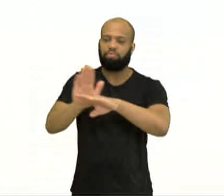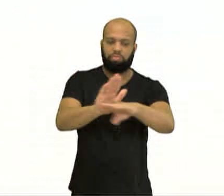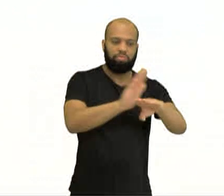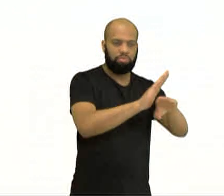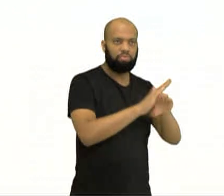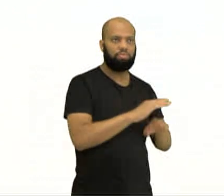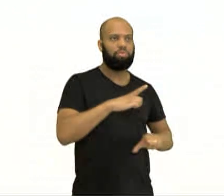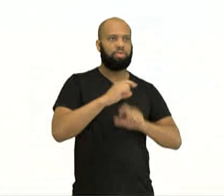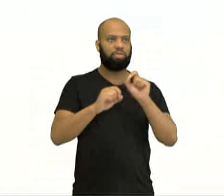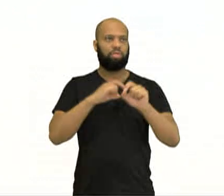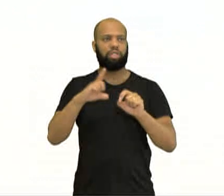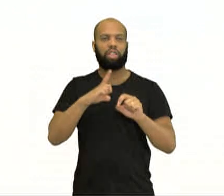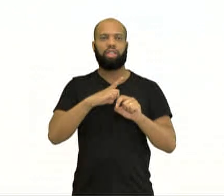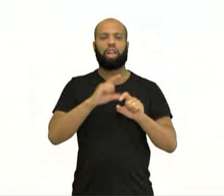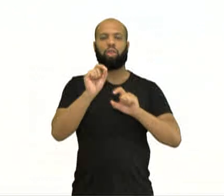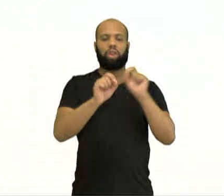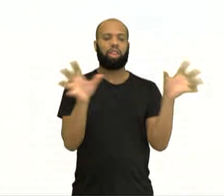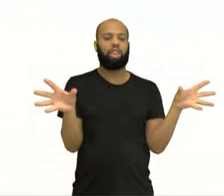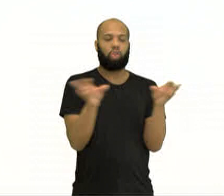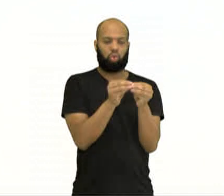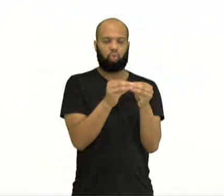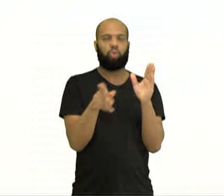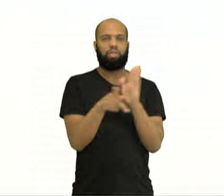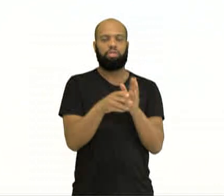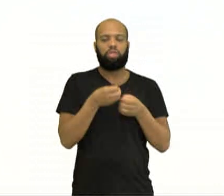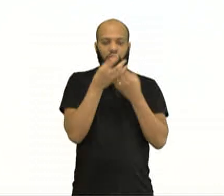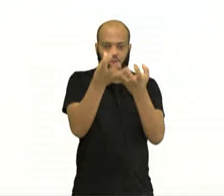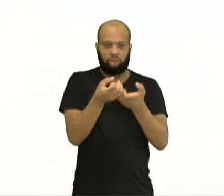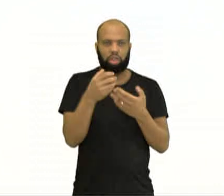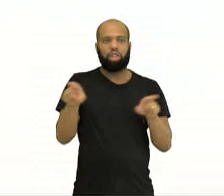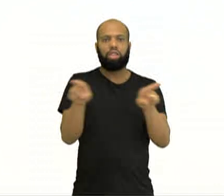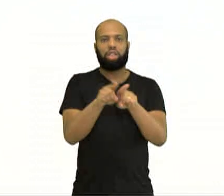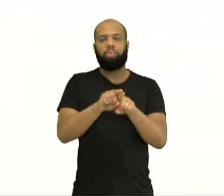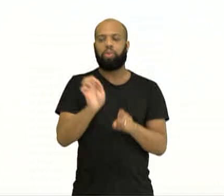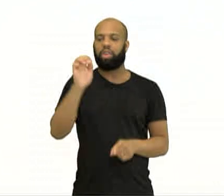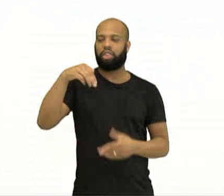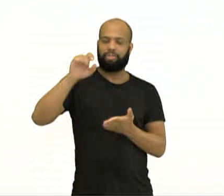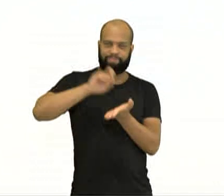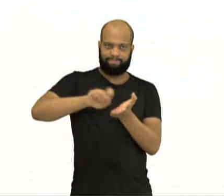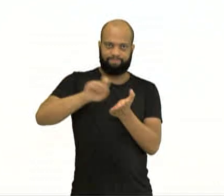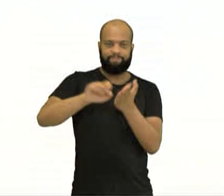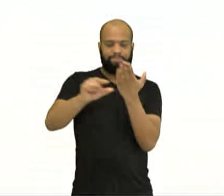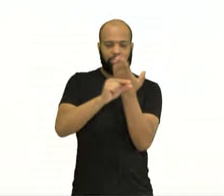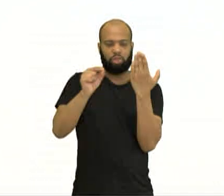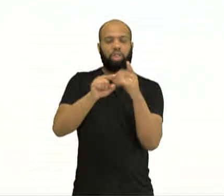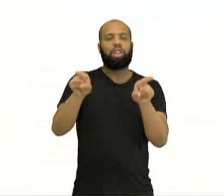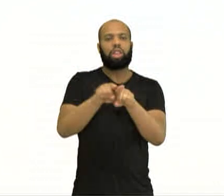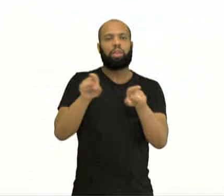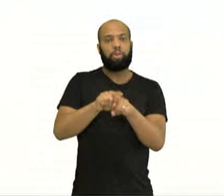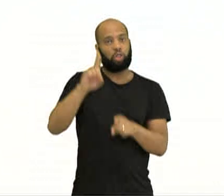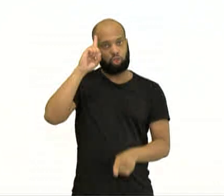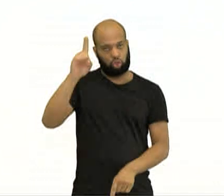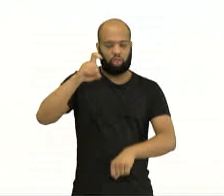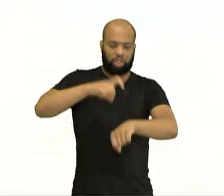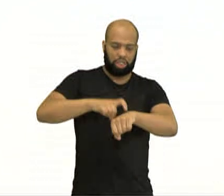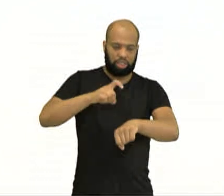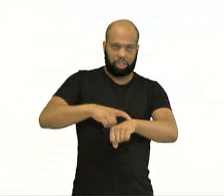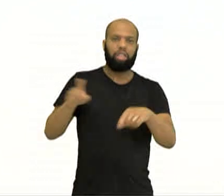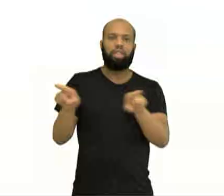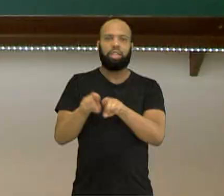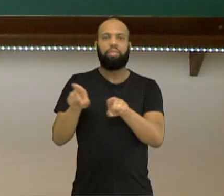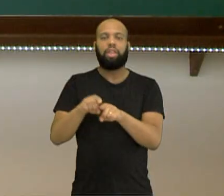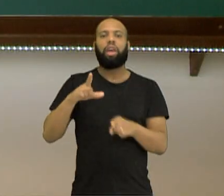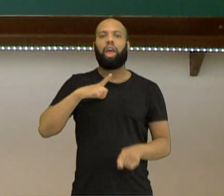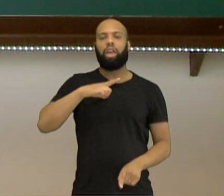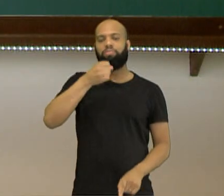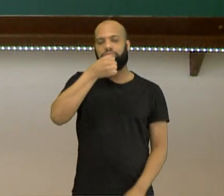fina, o resumo da notícia, e o autor, a data e a hora que essa notícia, que essa